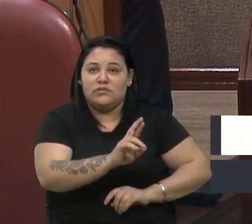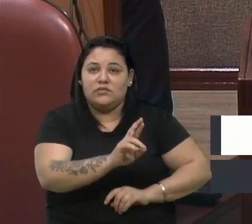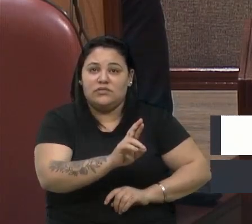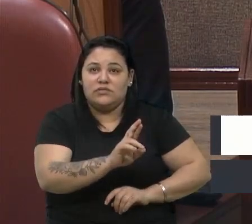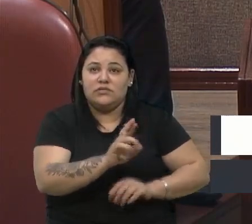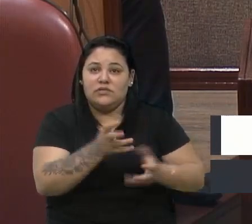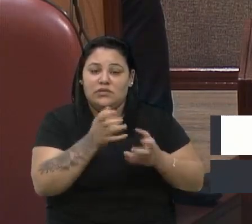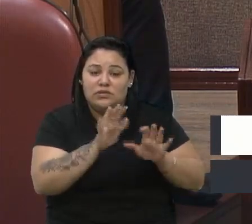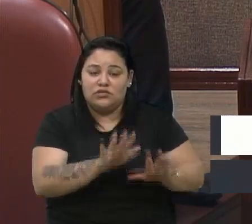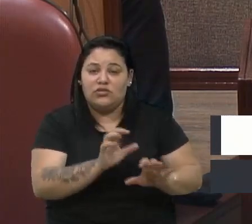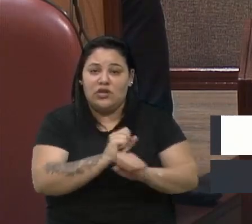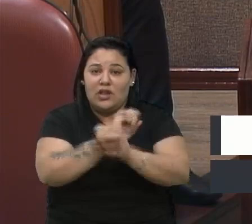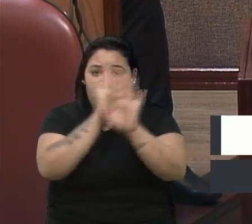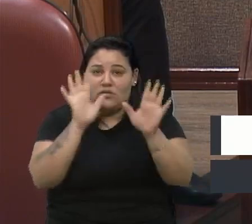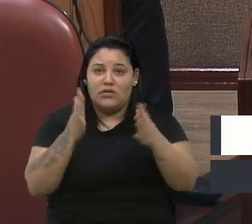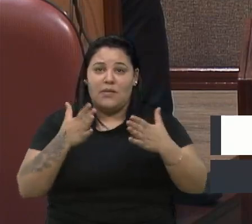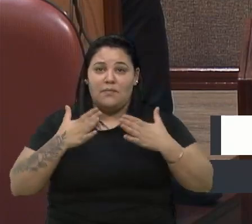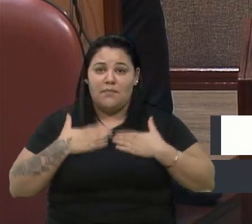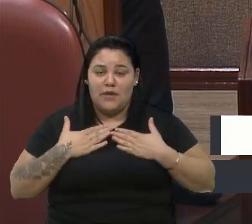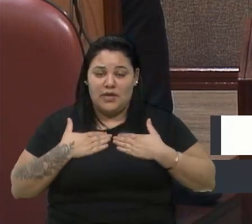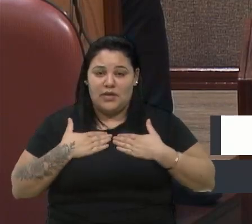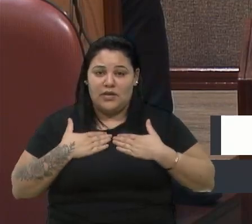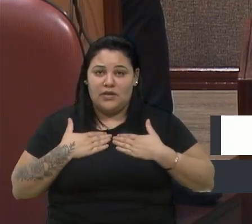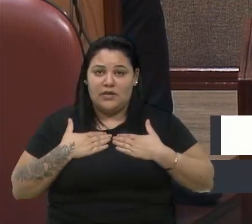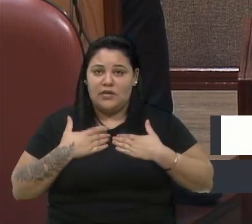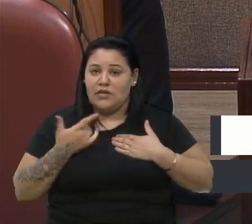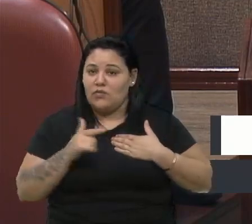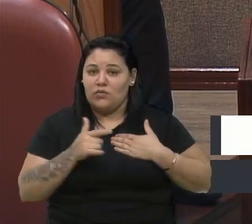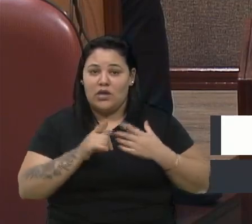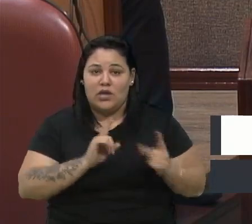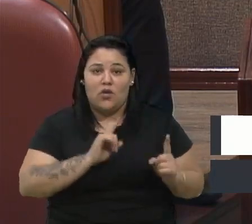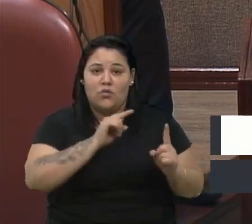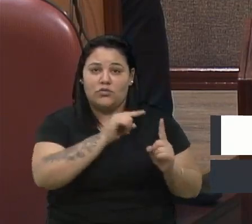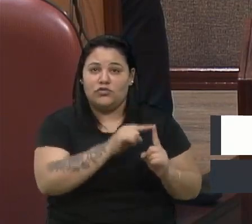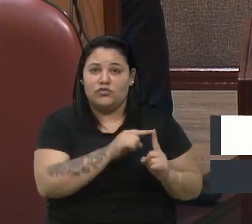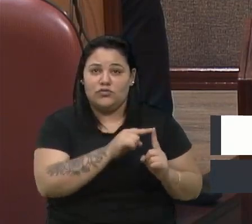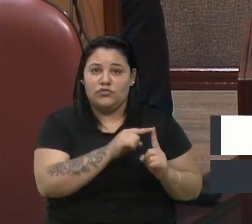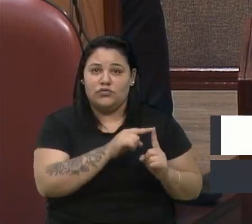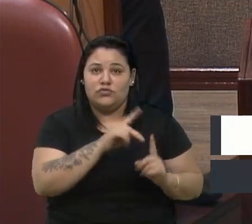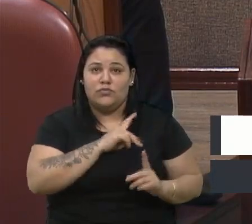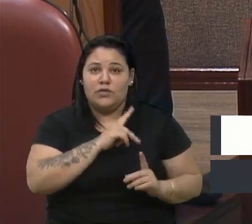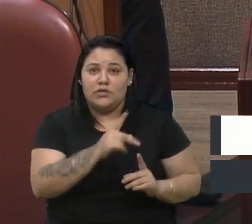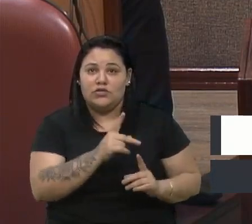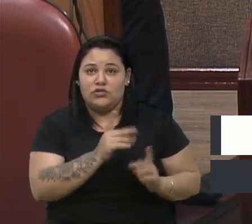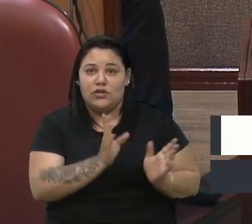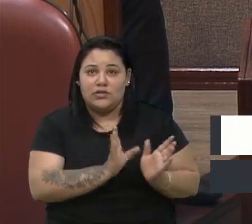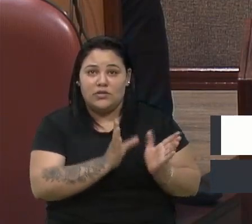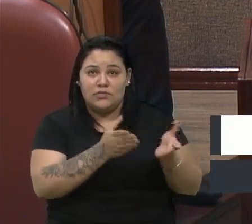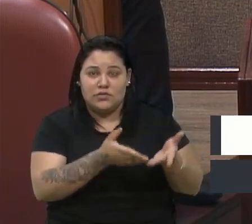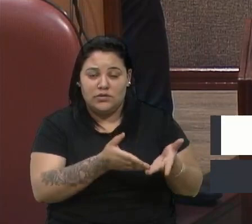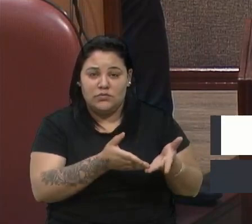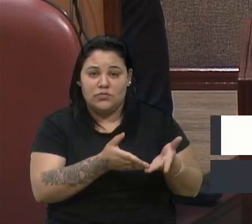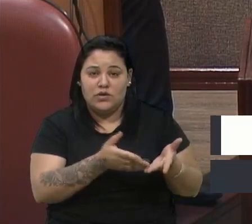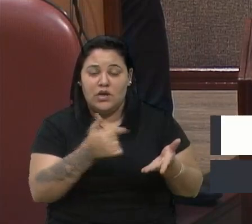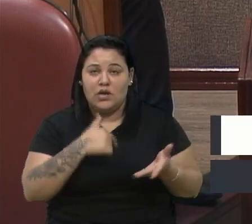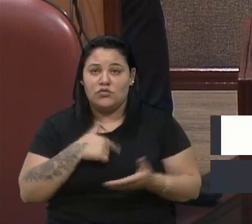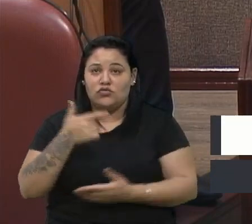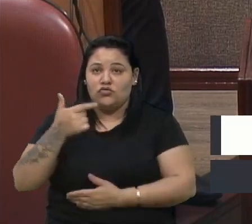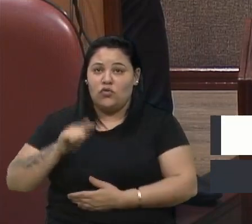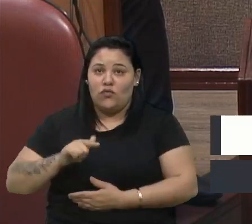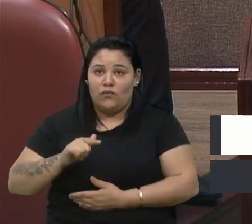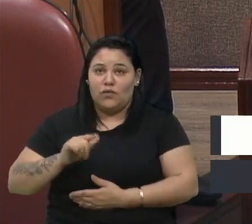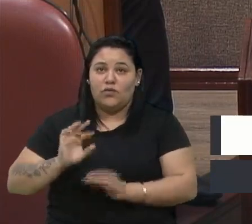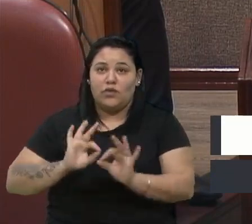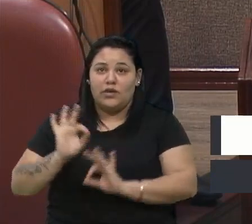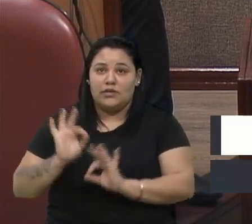claro... Da minha parte, não há intenção de presidir esta comissão. Estou novamente aqui reiterando